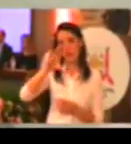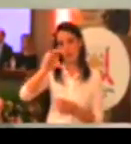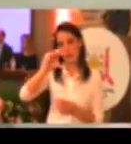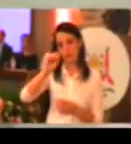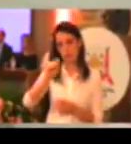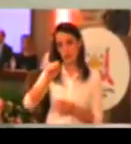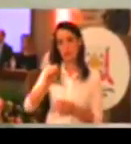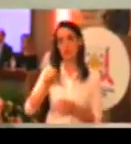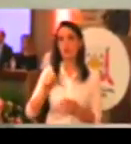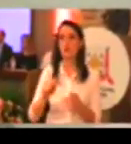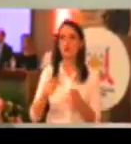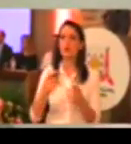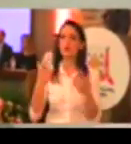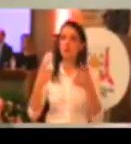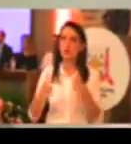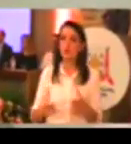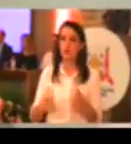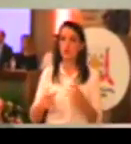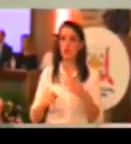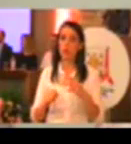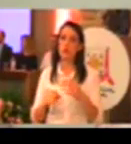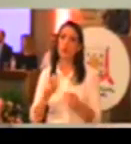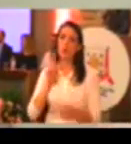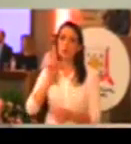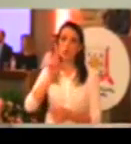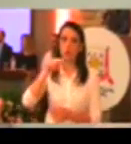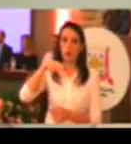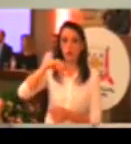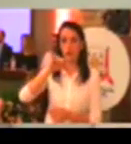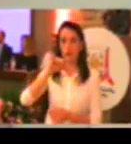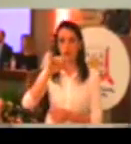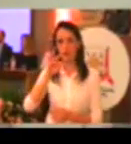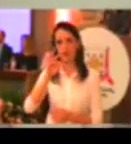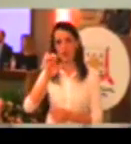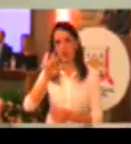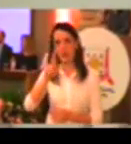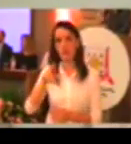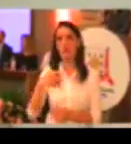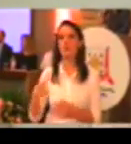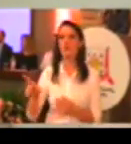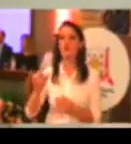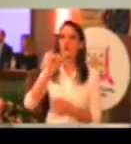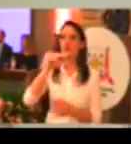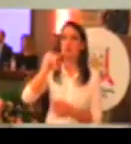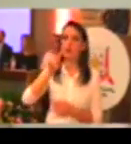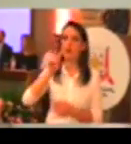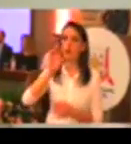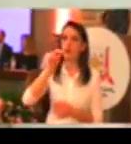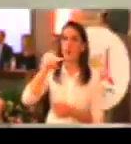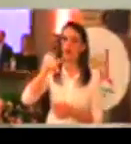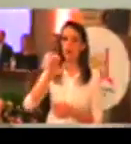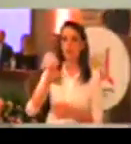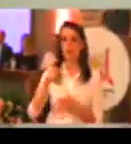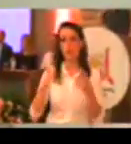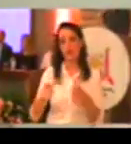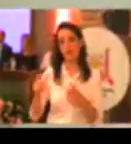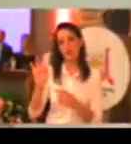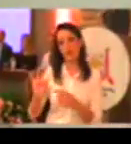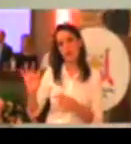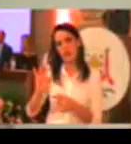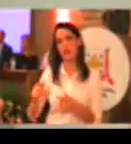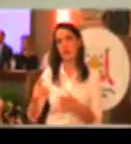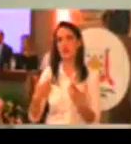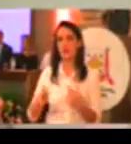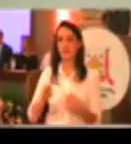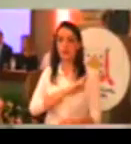pedagógico do Centro Universitário Uninter, Ivone Minato, vereadora de Forquilinha, Juarez